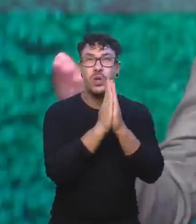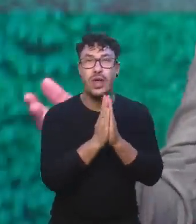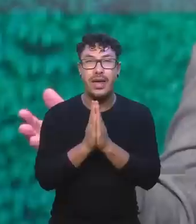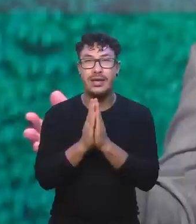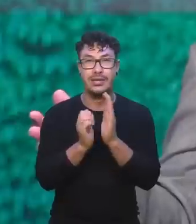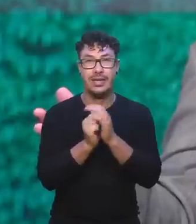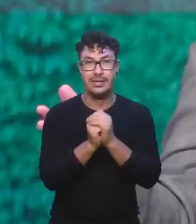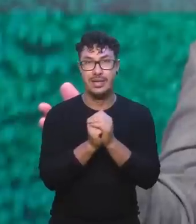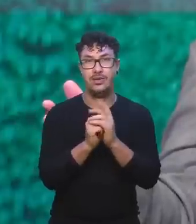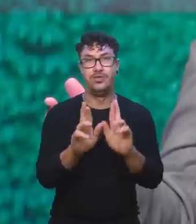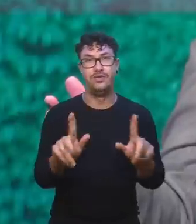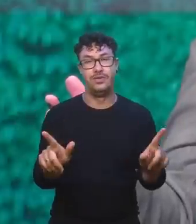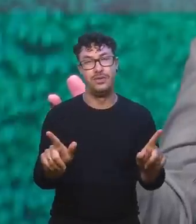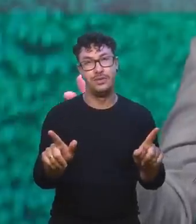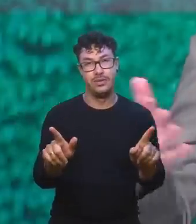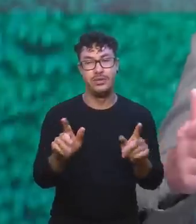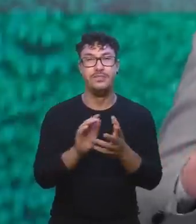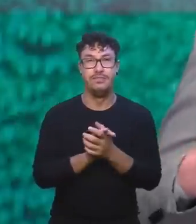de orar.